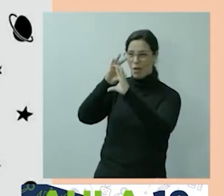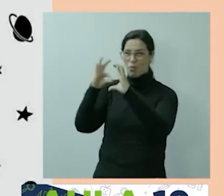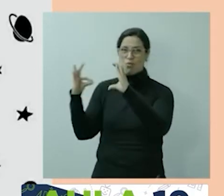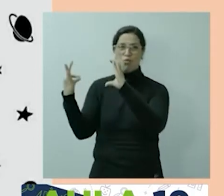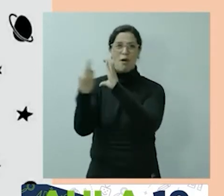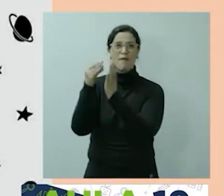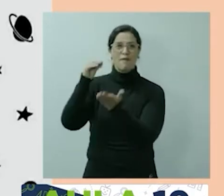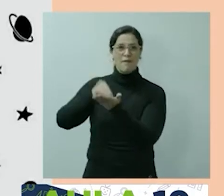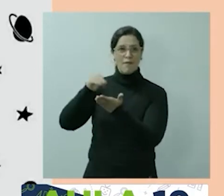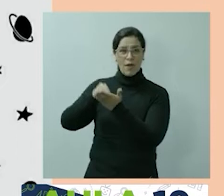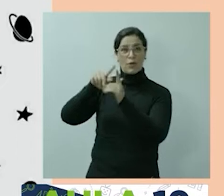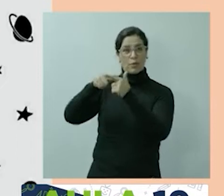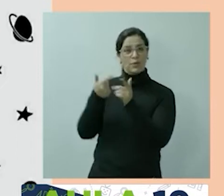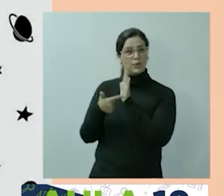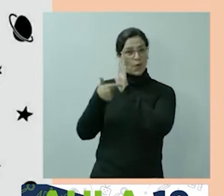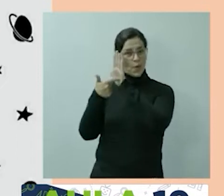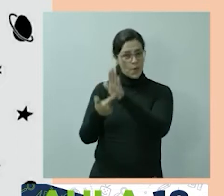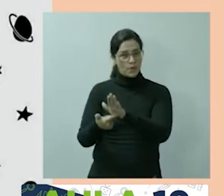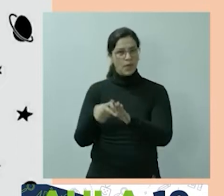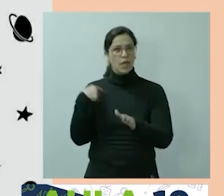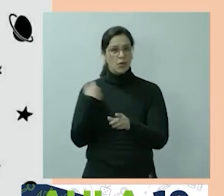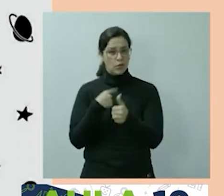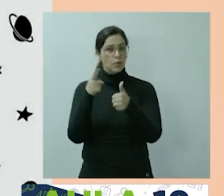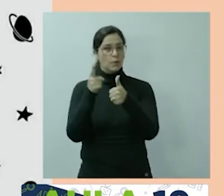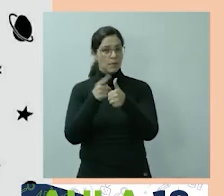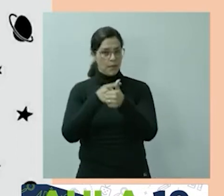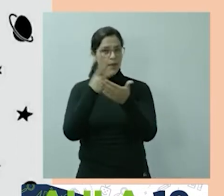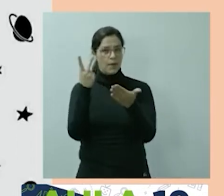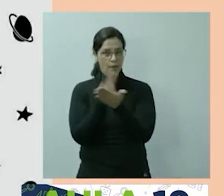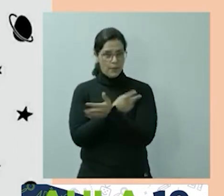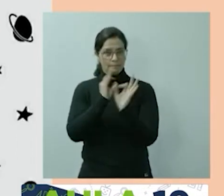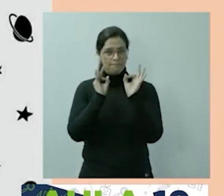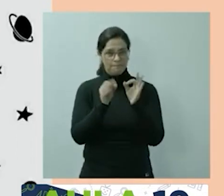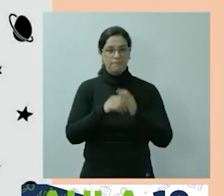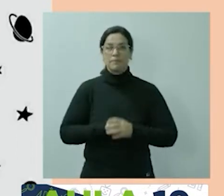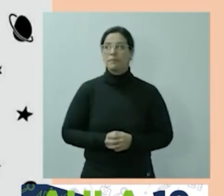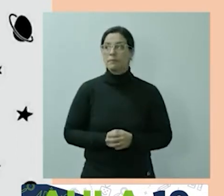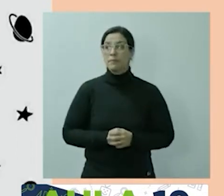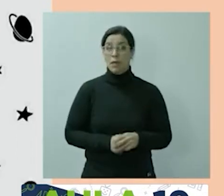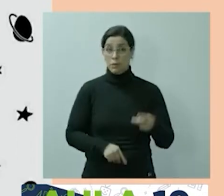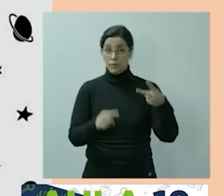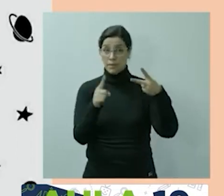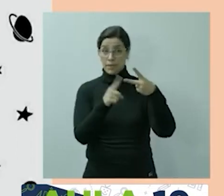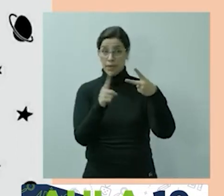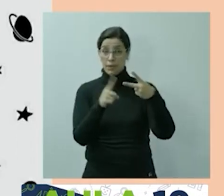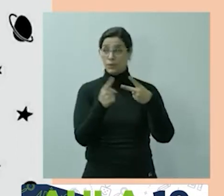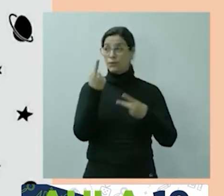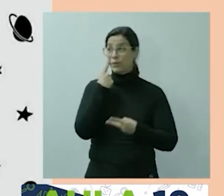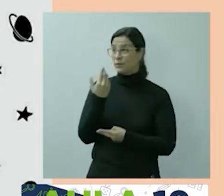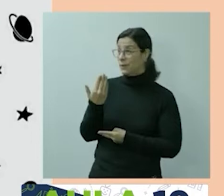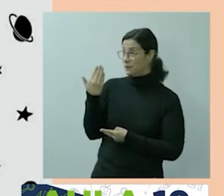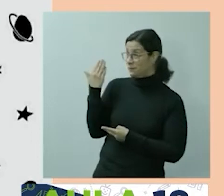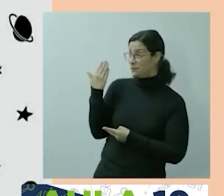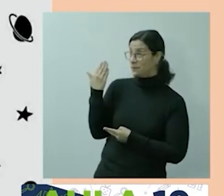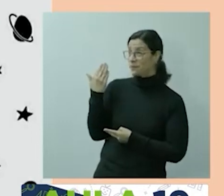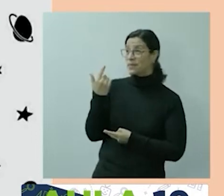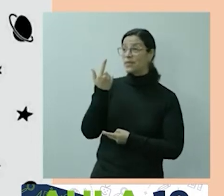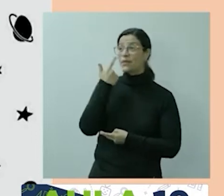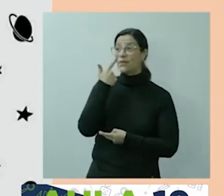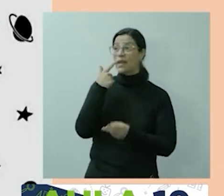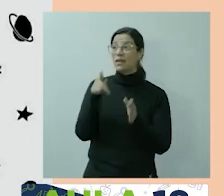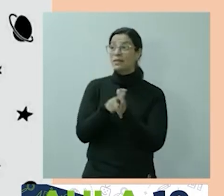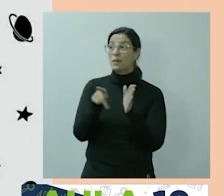professora colocou aqui, porque é o nosso primeiro erro. Vamos ver o segundo? Olhem